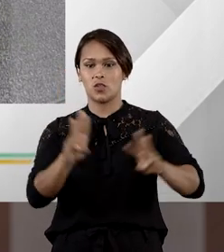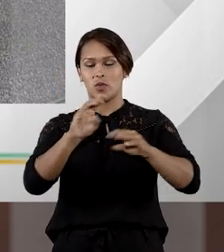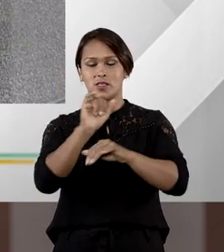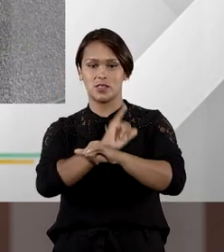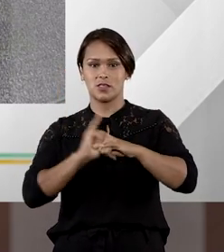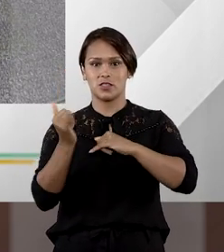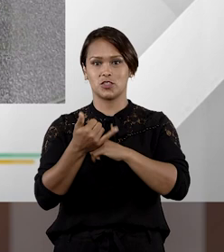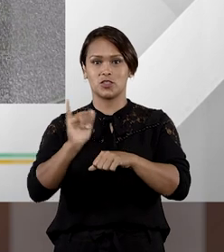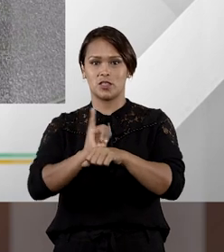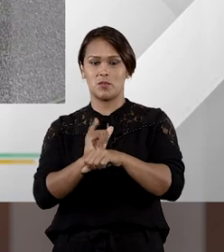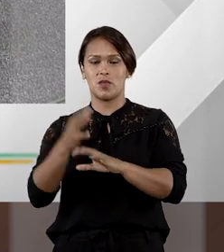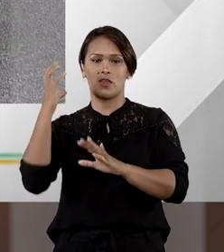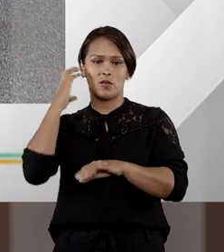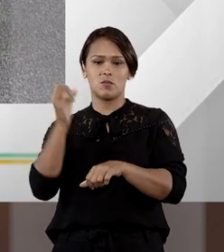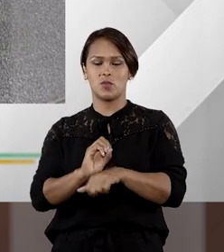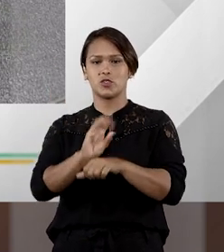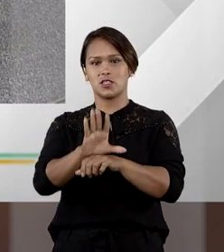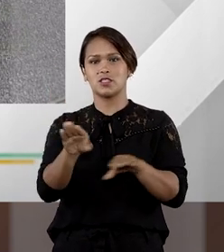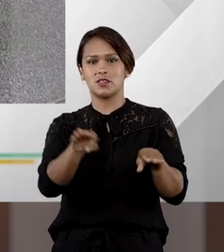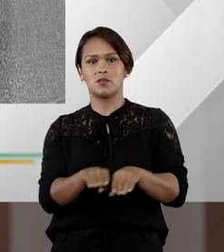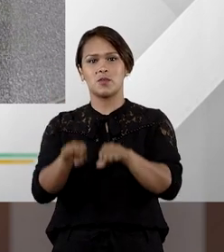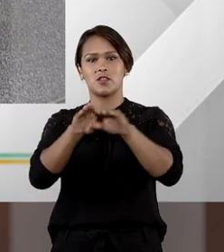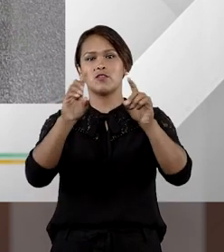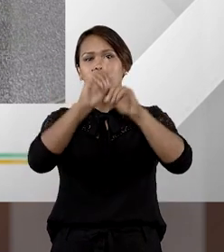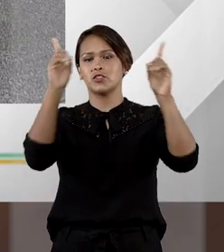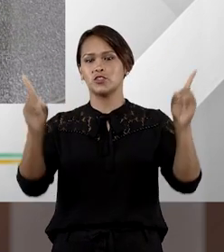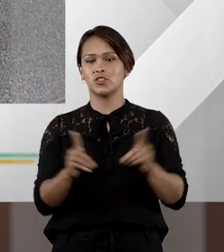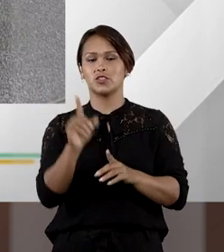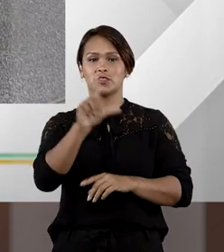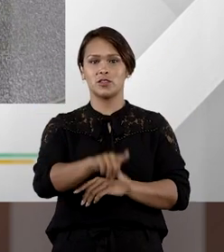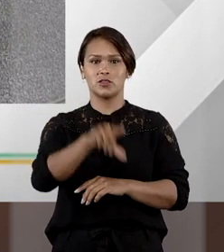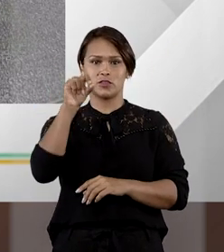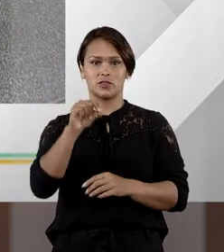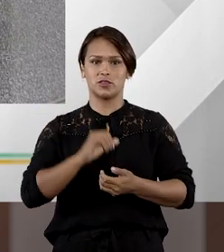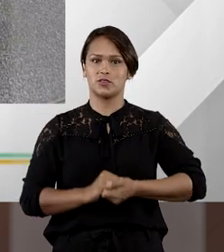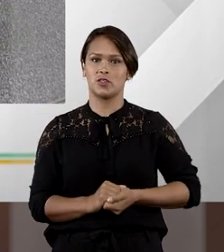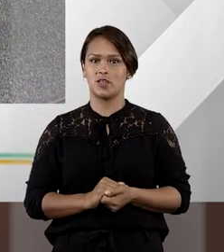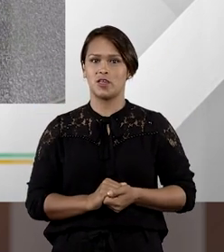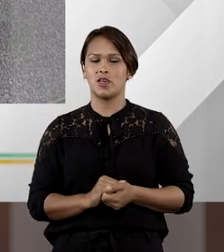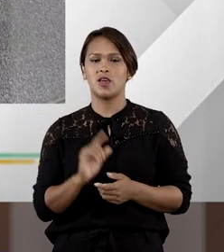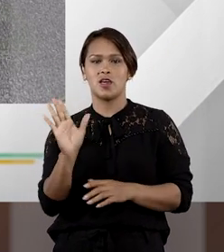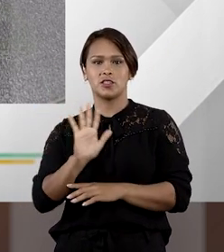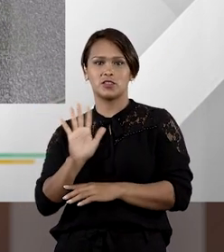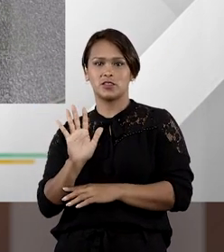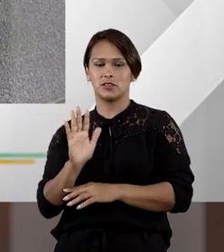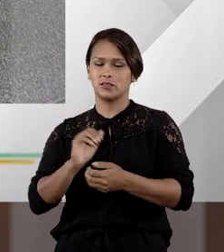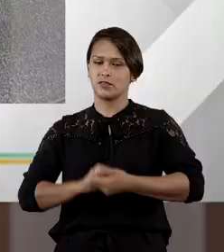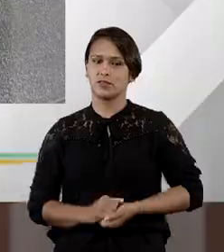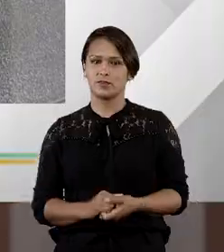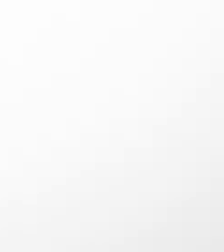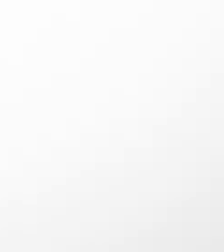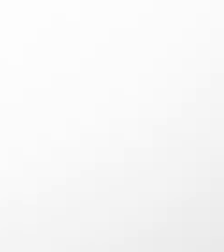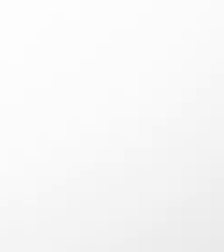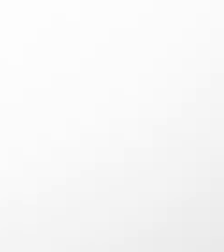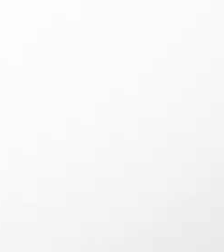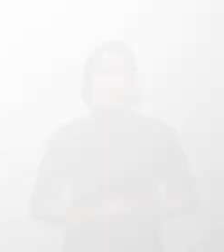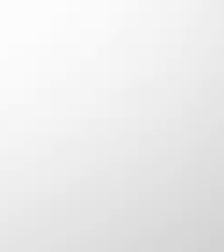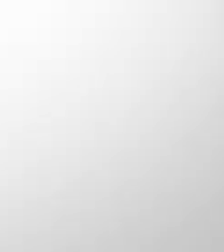no YouTube e em podcast nas plataformas digitais de sua preferência. A gente se encontra. Tchau, tchau.